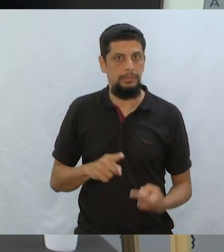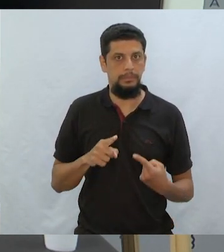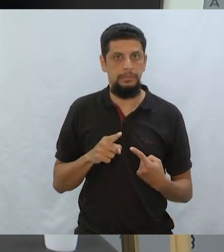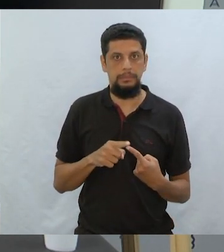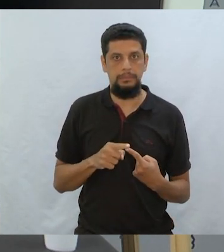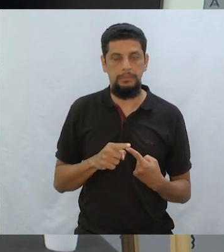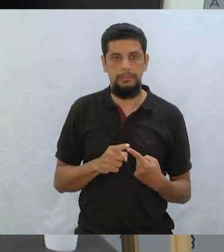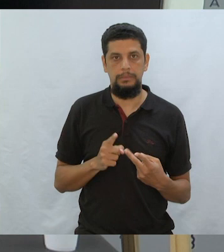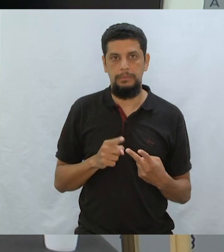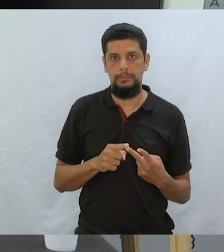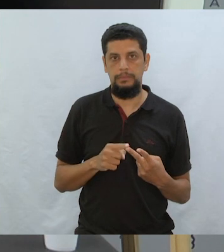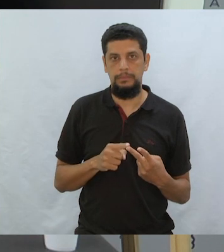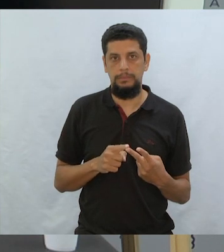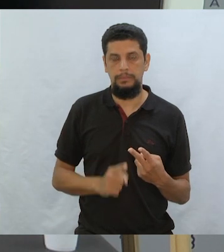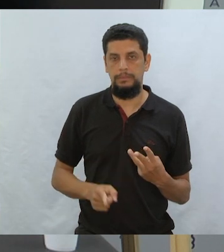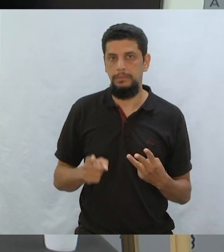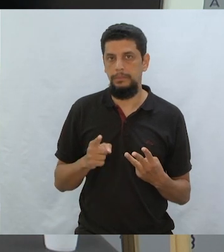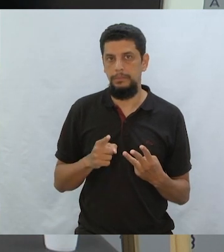1,